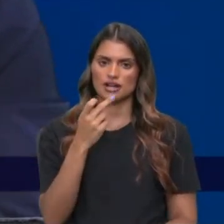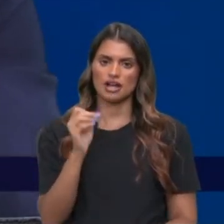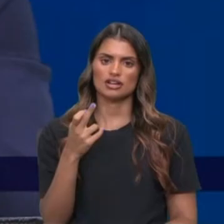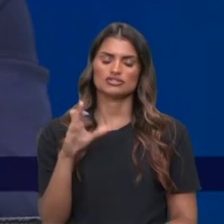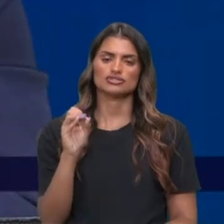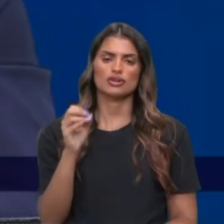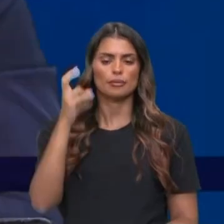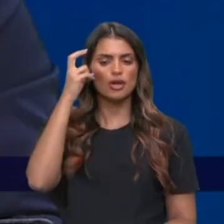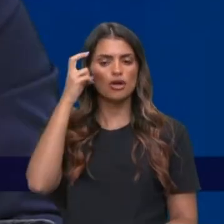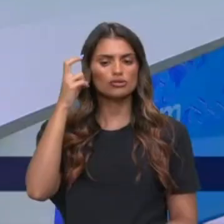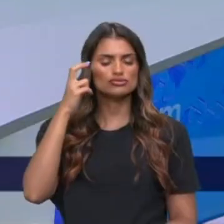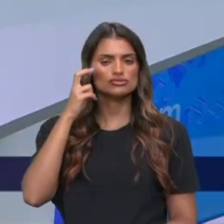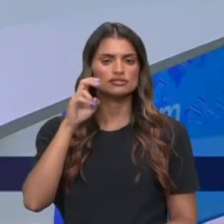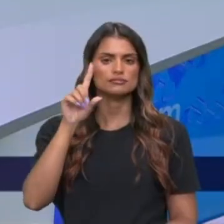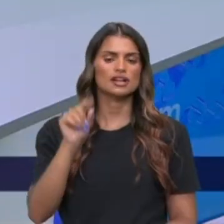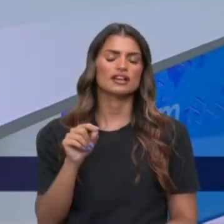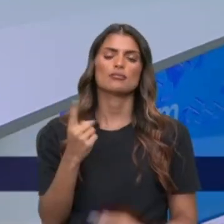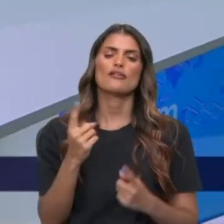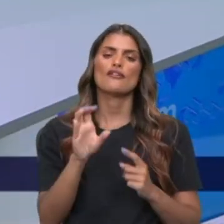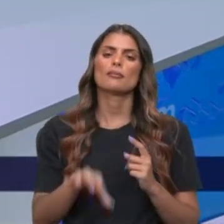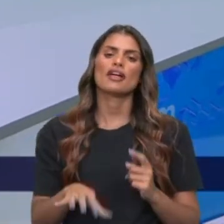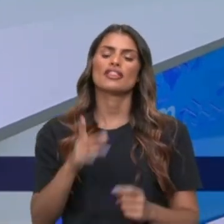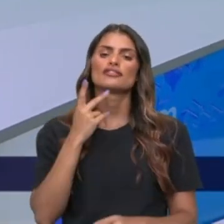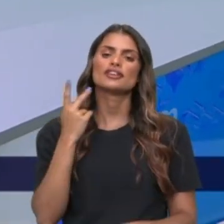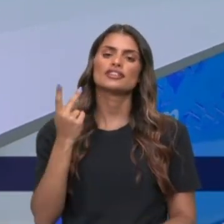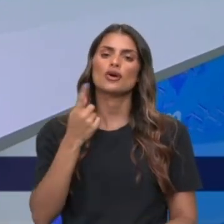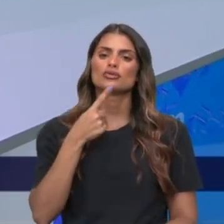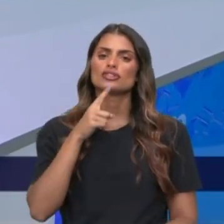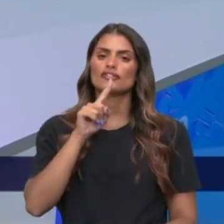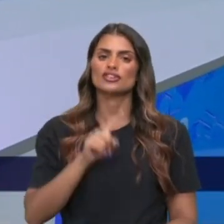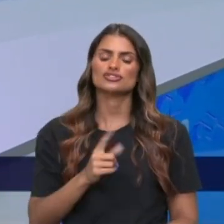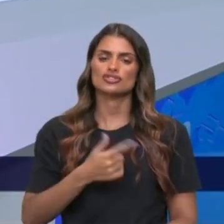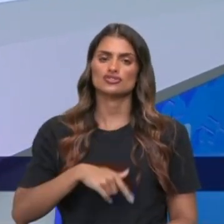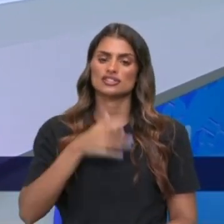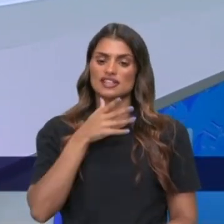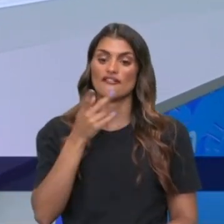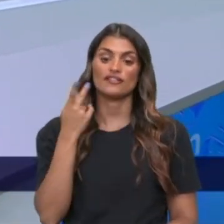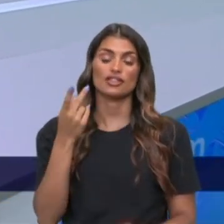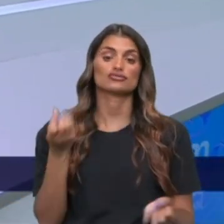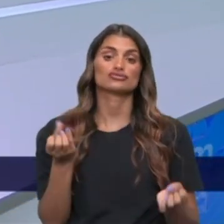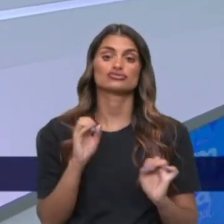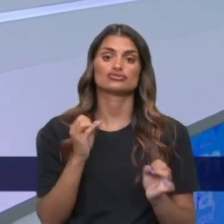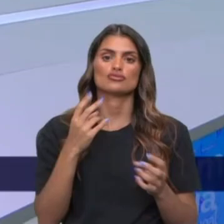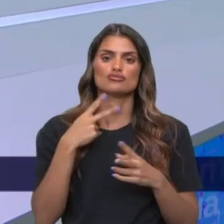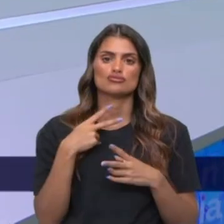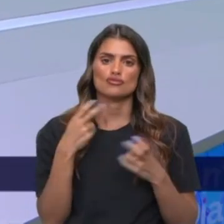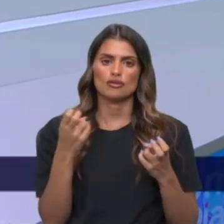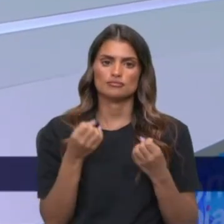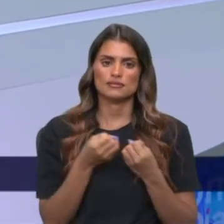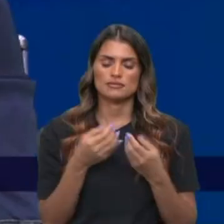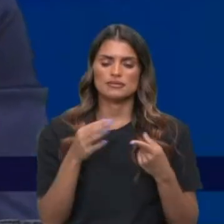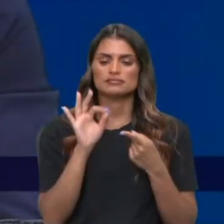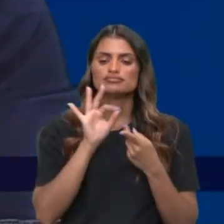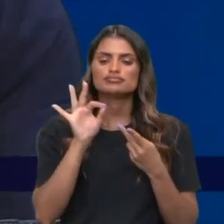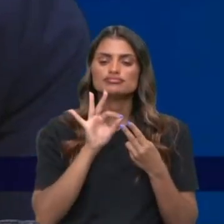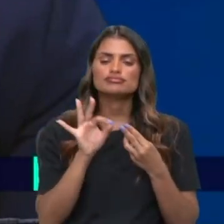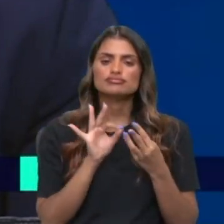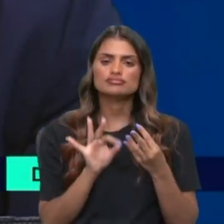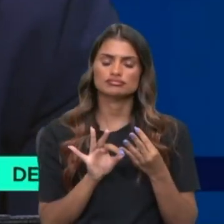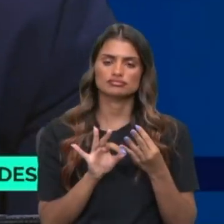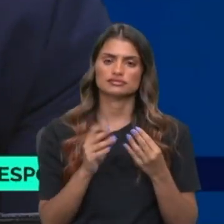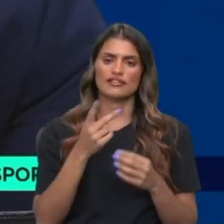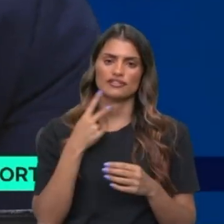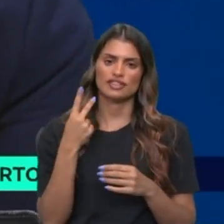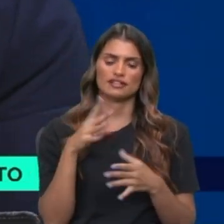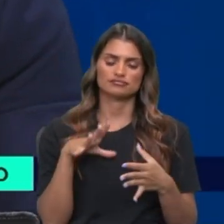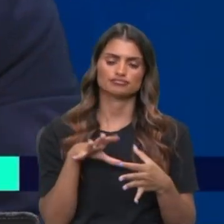para eventualmente tentar alguma forma de vida. Uma vez mais, não estamos a dizer que há vida, estamos a dizer que encontramos cada vez mais elementos que compõem a